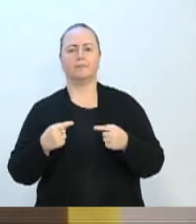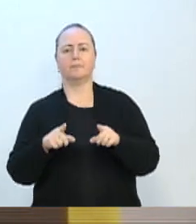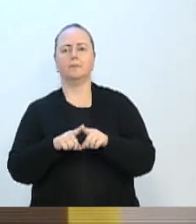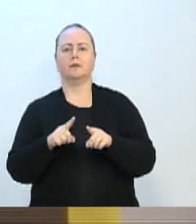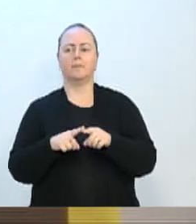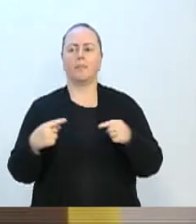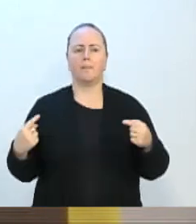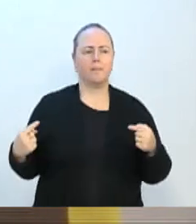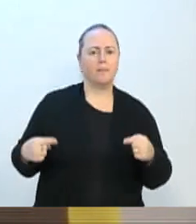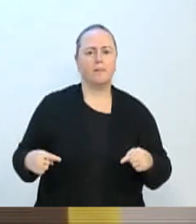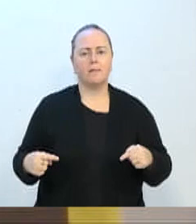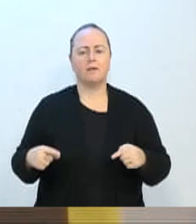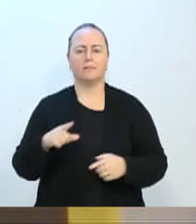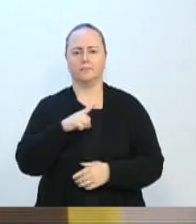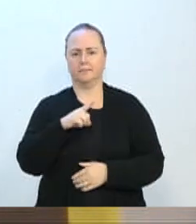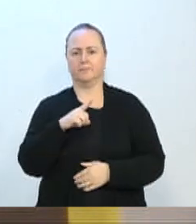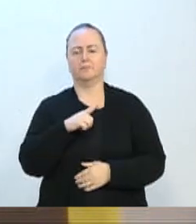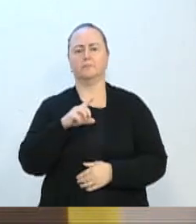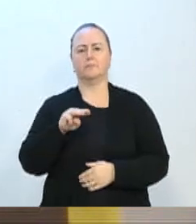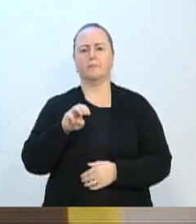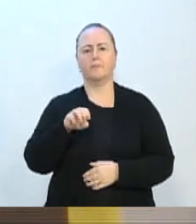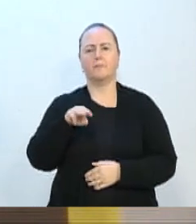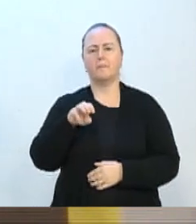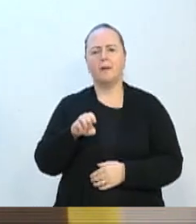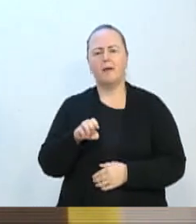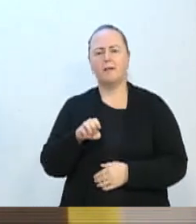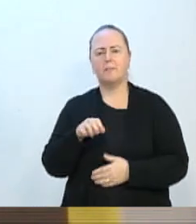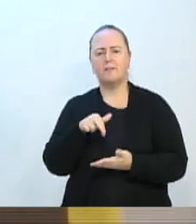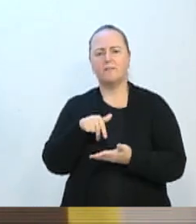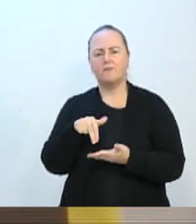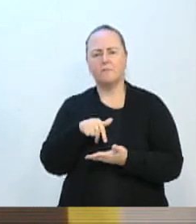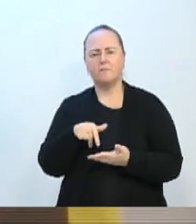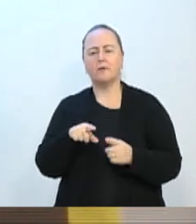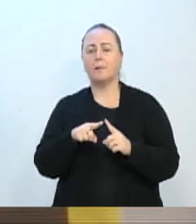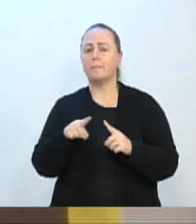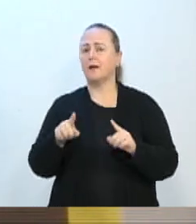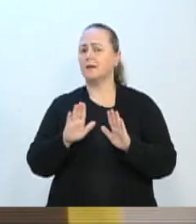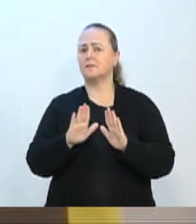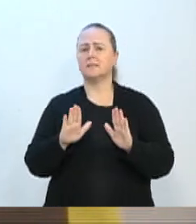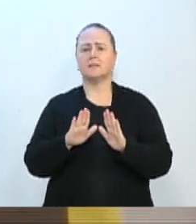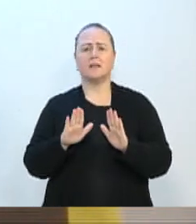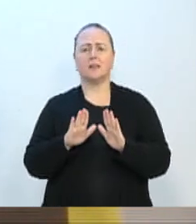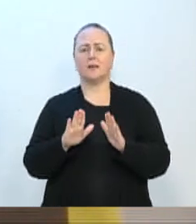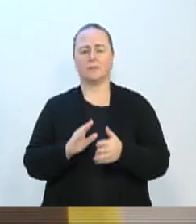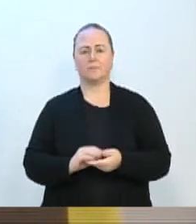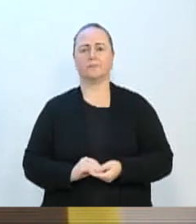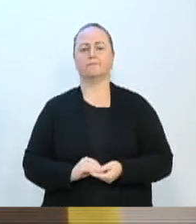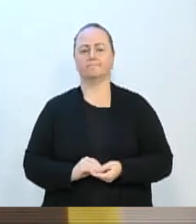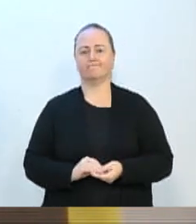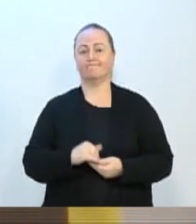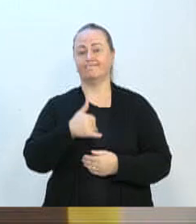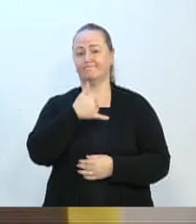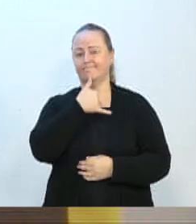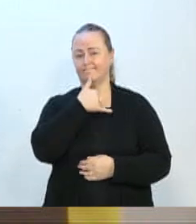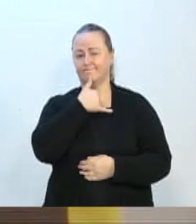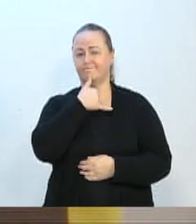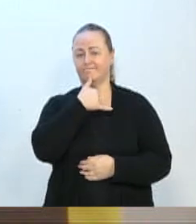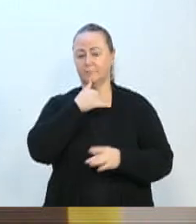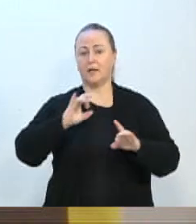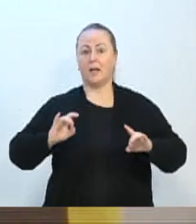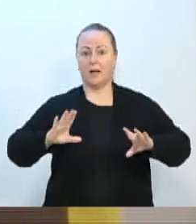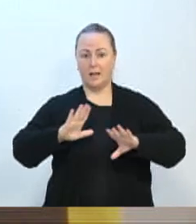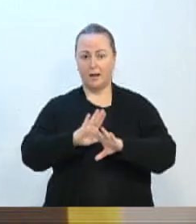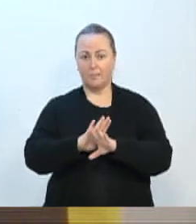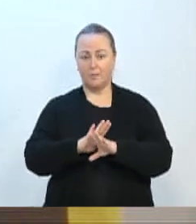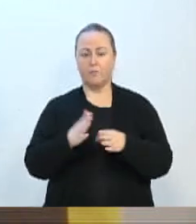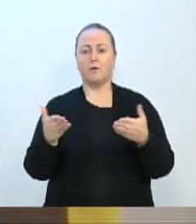tiveram e tem os memes tem as figurinhas tem tudo mas não pode passar disso infelizmente passa após eleições novas